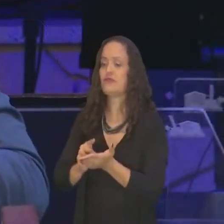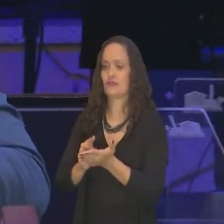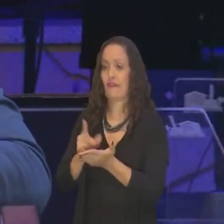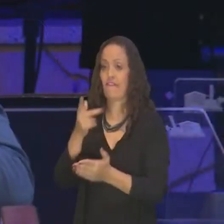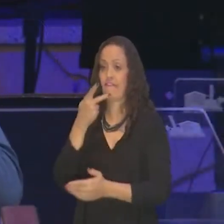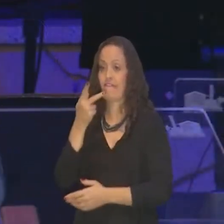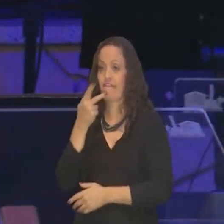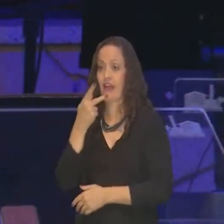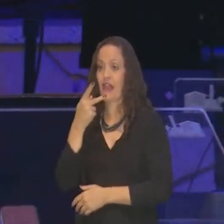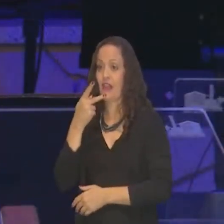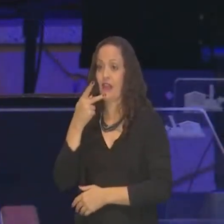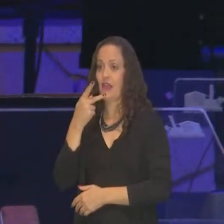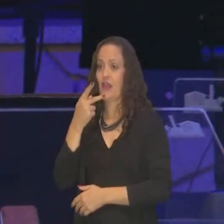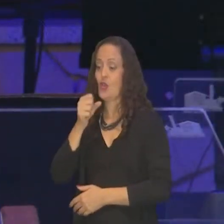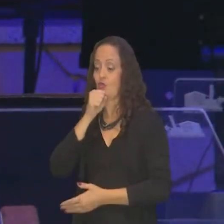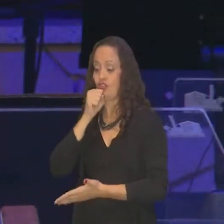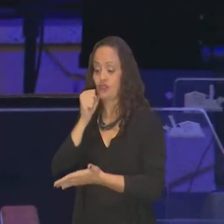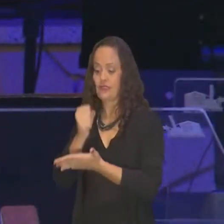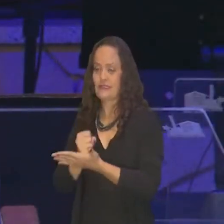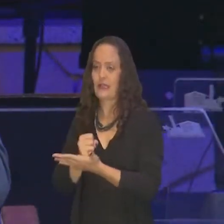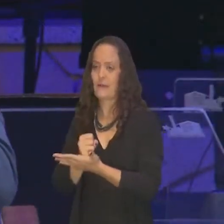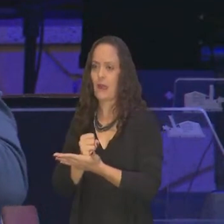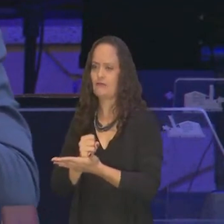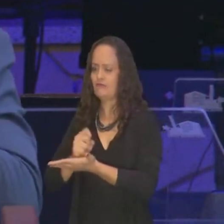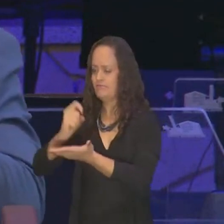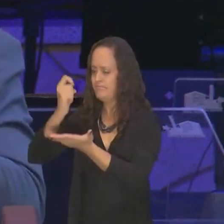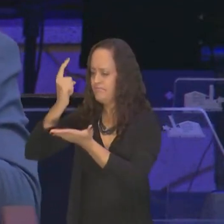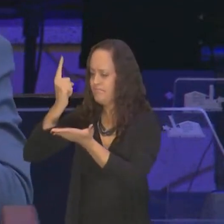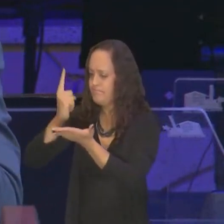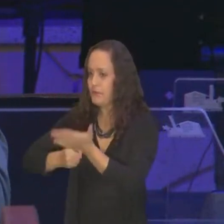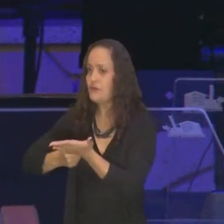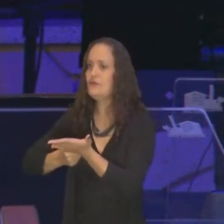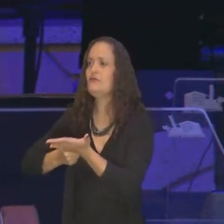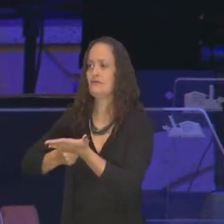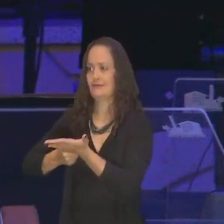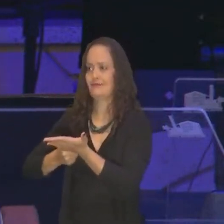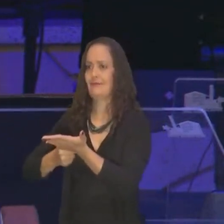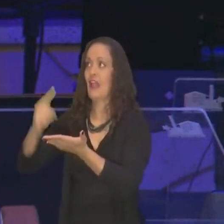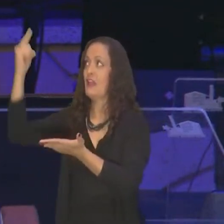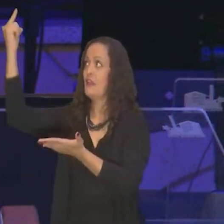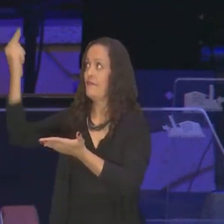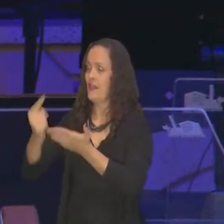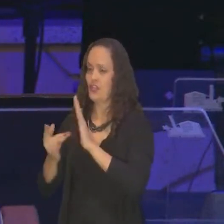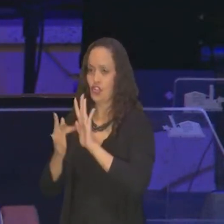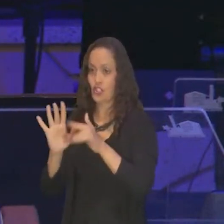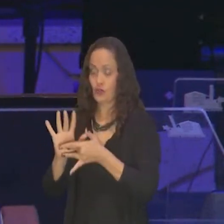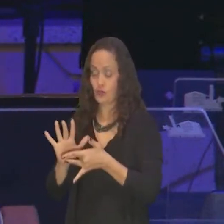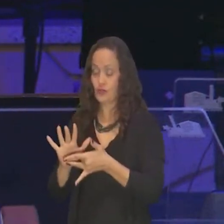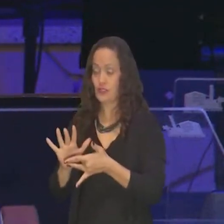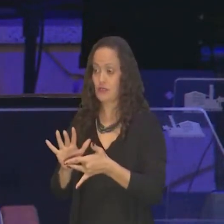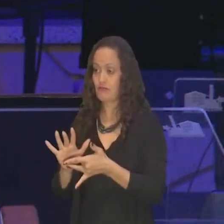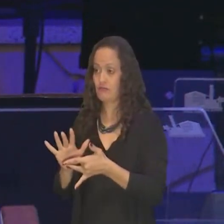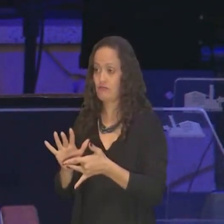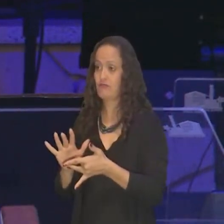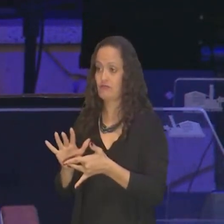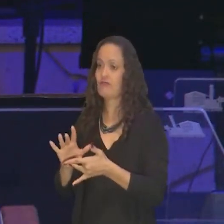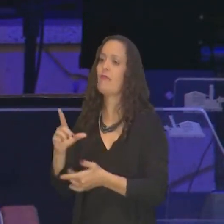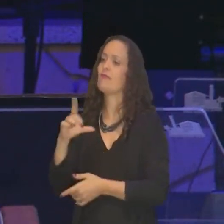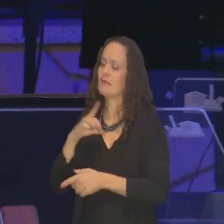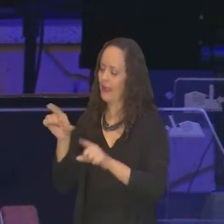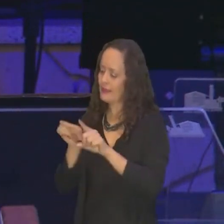preditas no Antigo Testamento, se confirmaram a respeito da vinda do Messias, existem